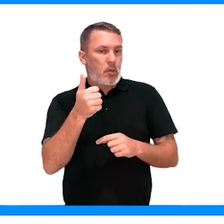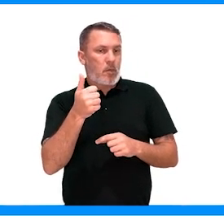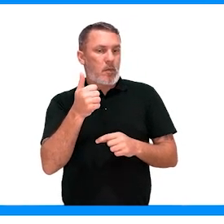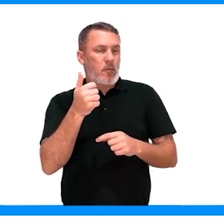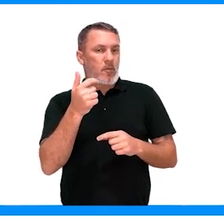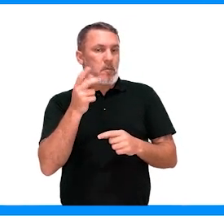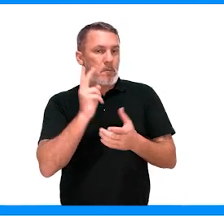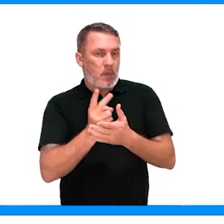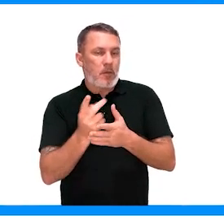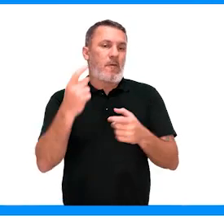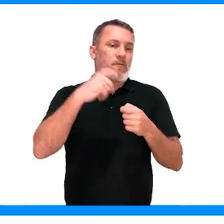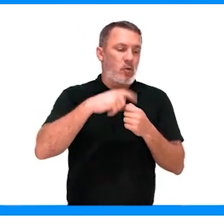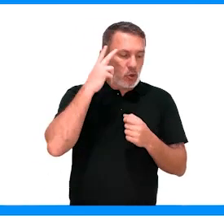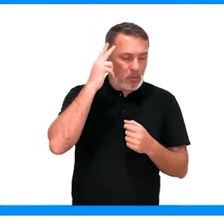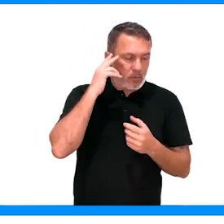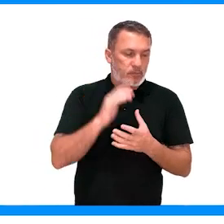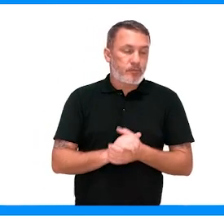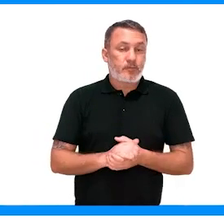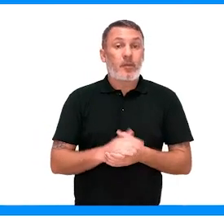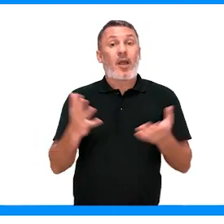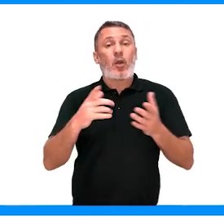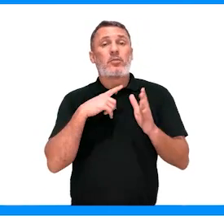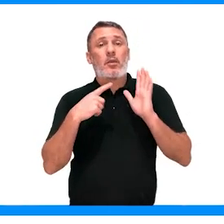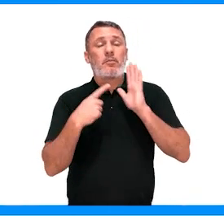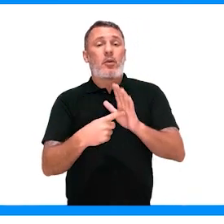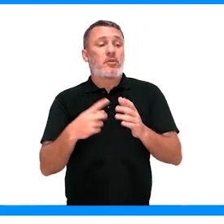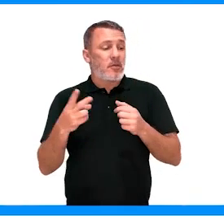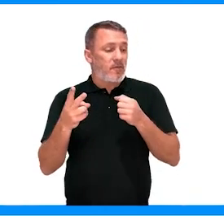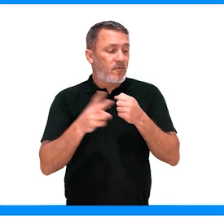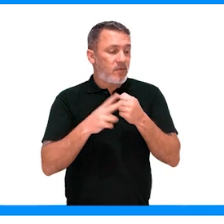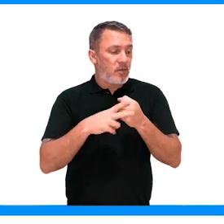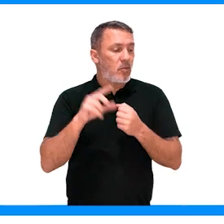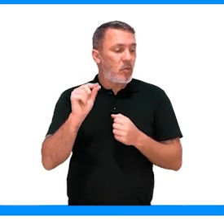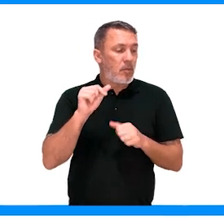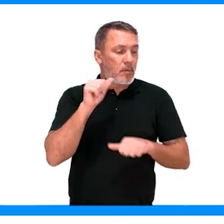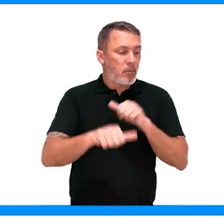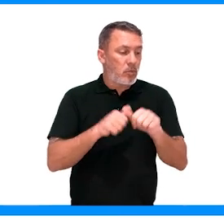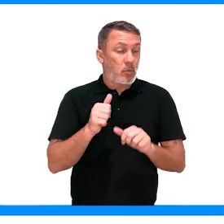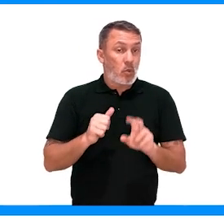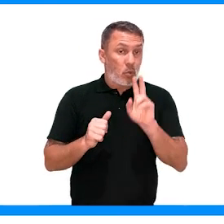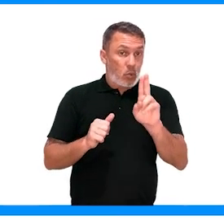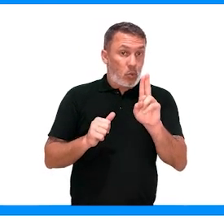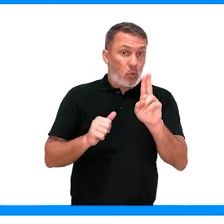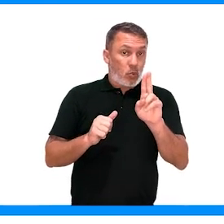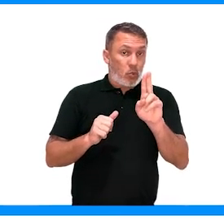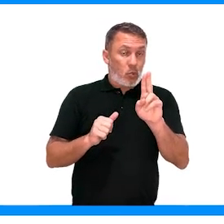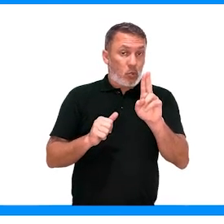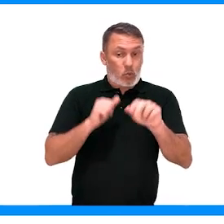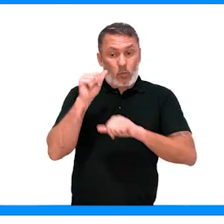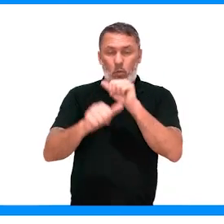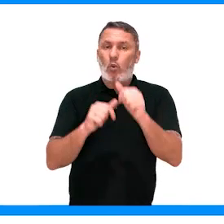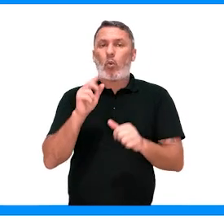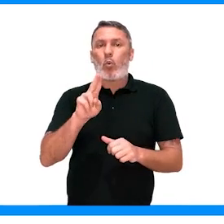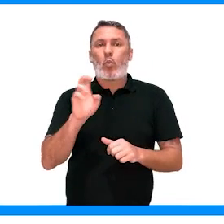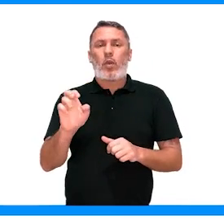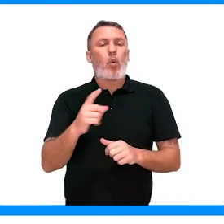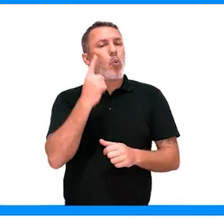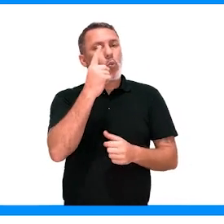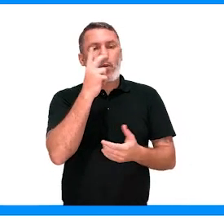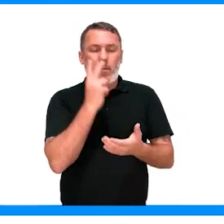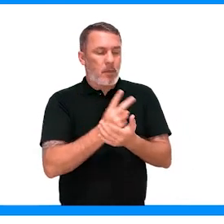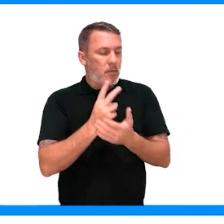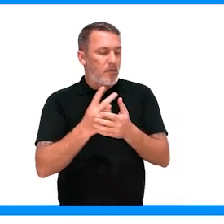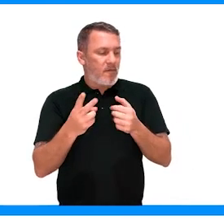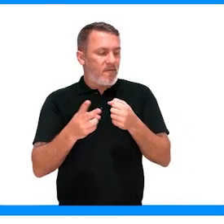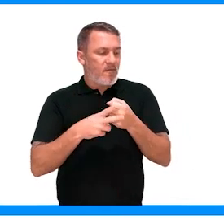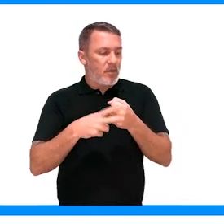para o normal. Agora nós temos um verbinho que passa de U para o E. E esse é o único verbo que passa de U para o E.